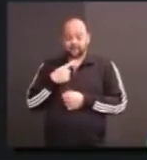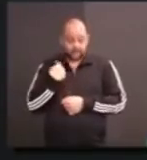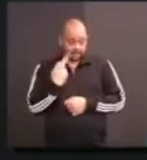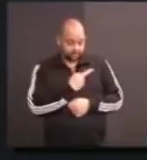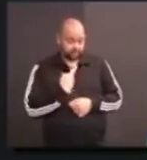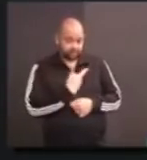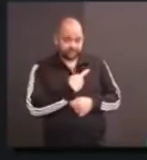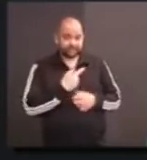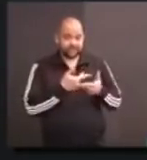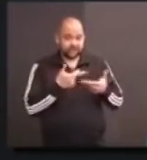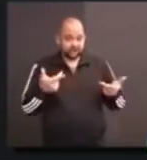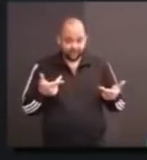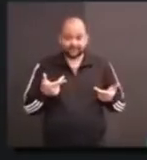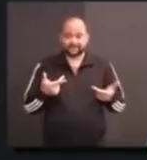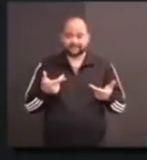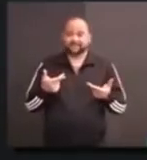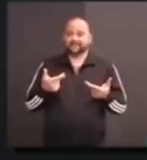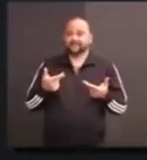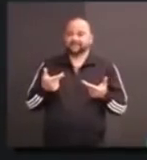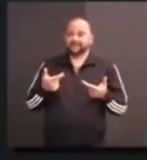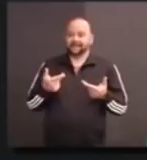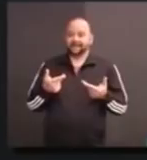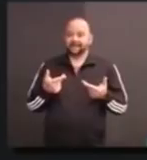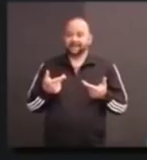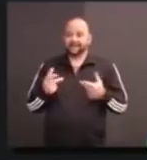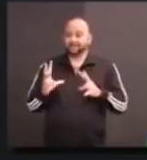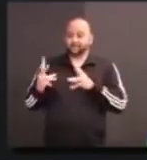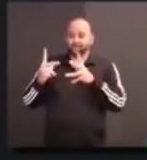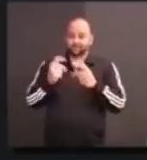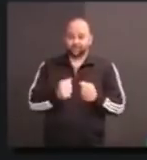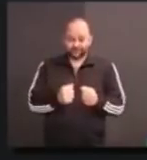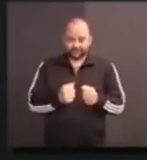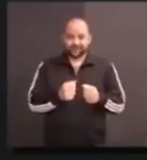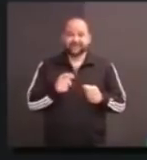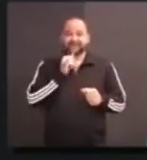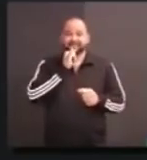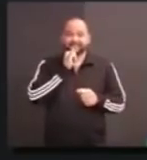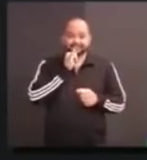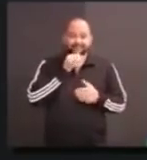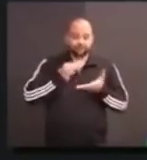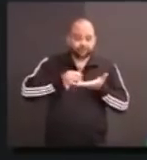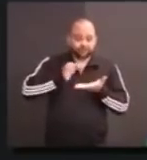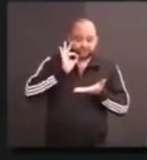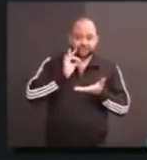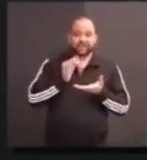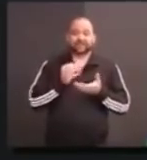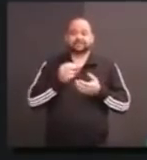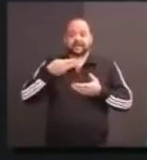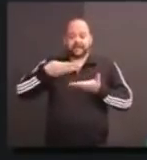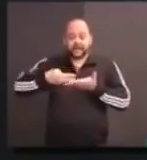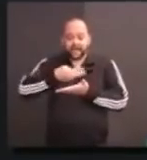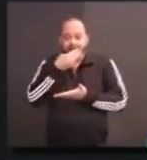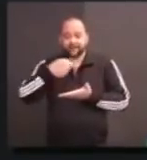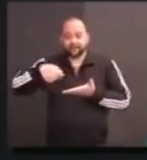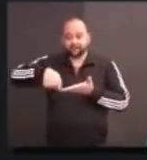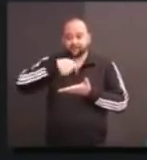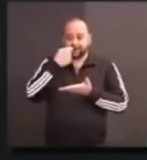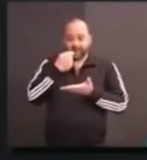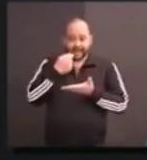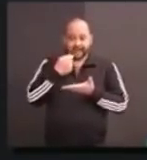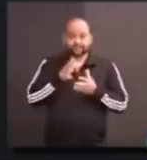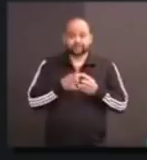coisas desaparecem todas. Xícaras somem, garfos, colheres, o povo leva tudo